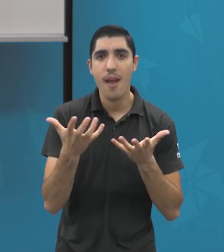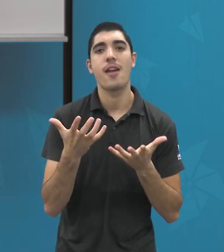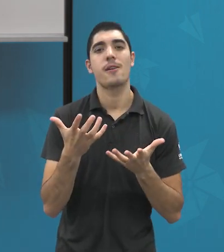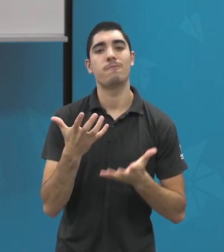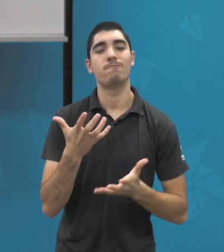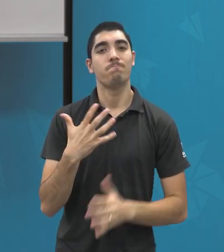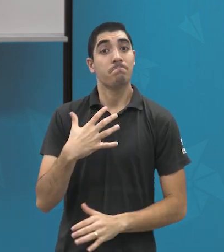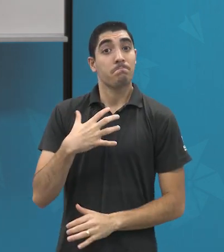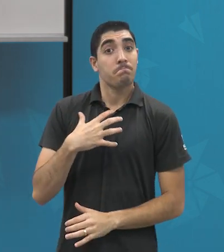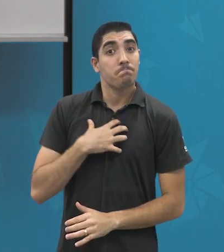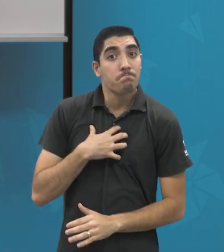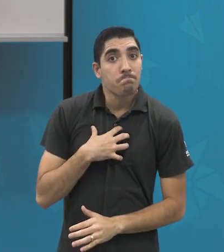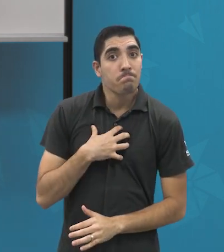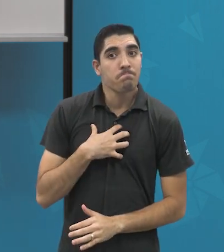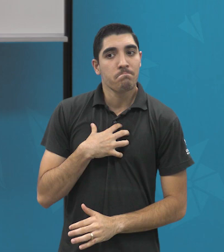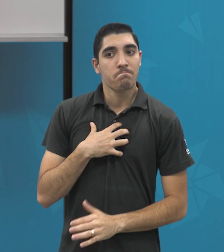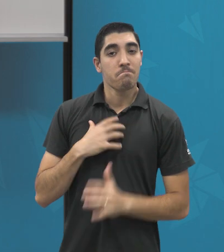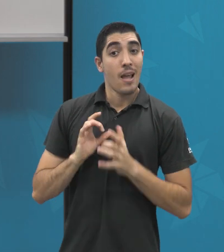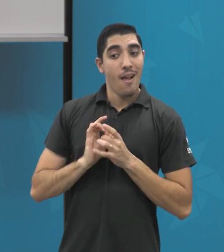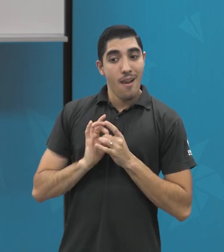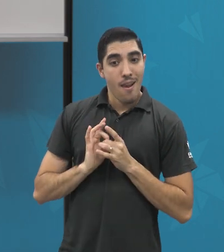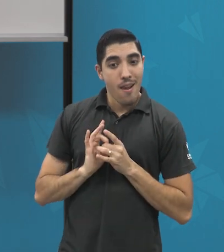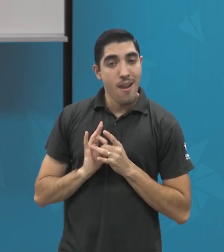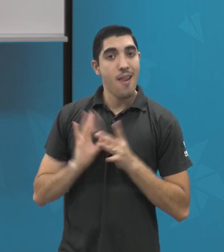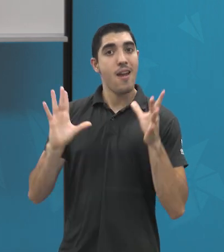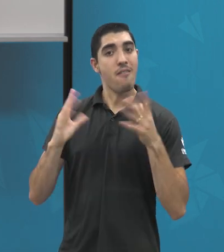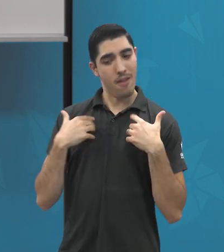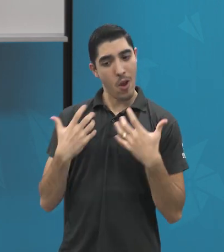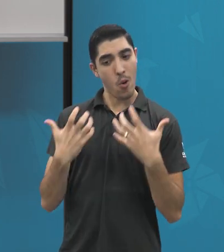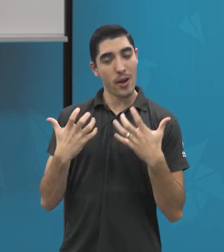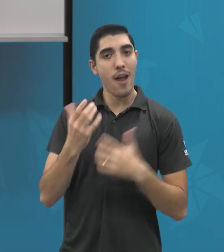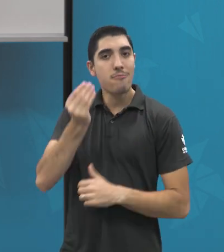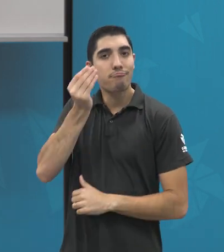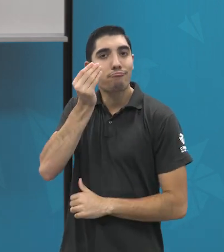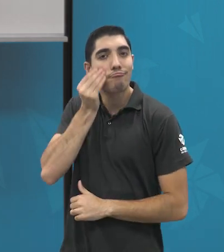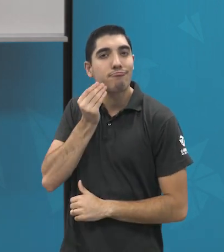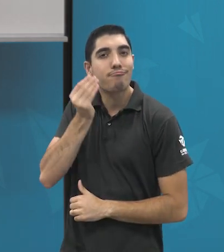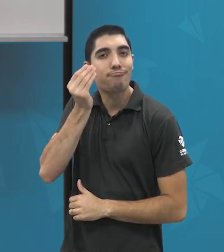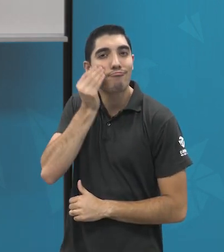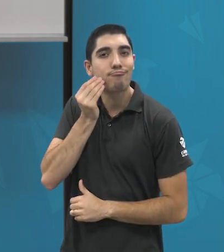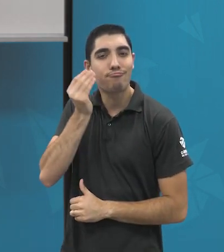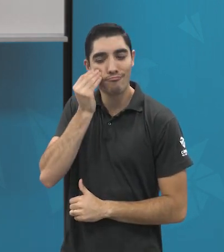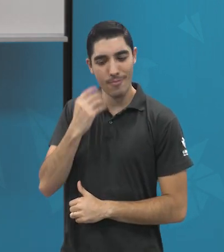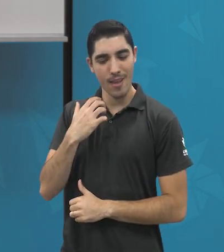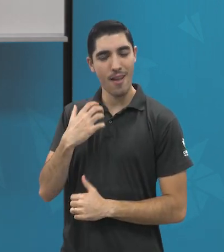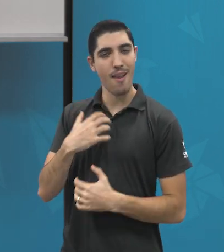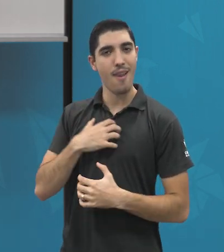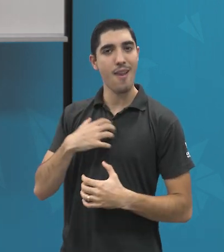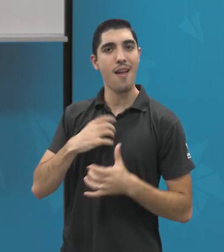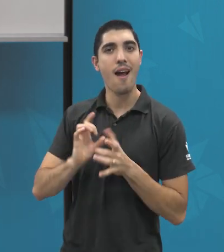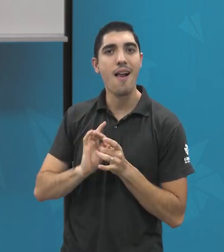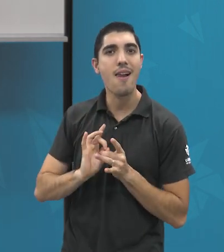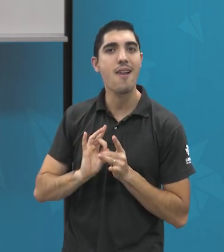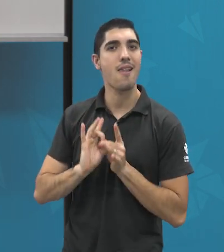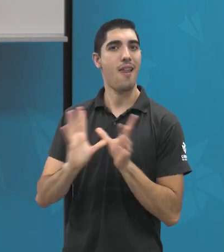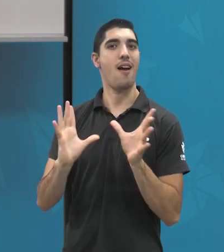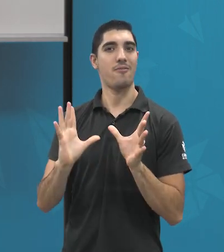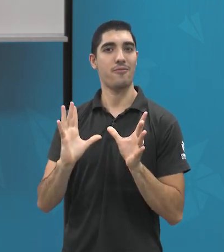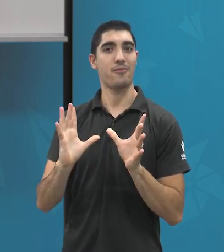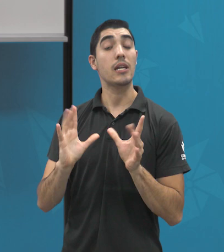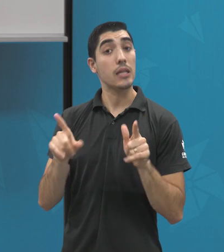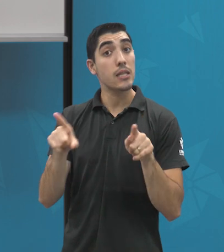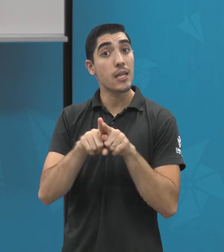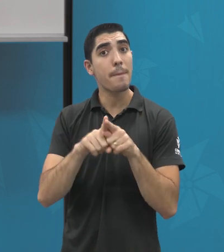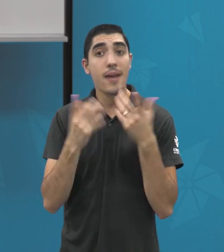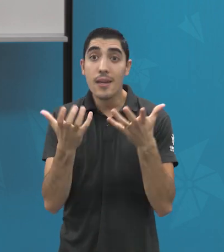experimentar essa liberdade, vivenciá-la e ao mesmo tempo cultivá-la